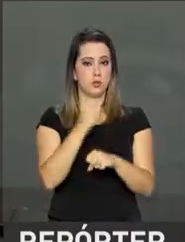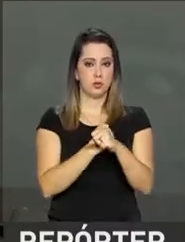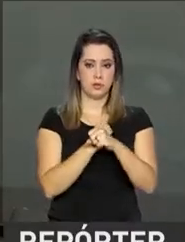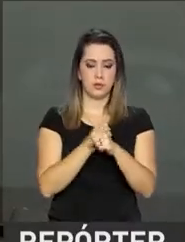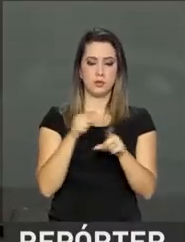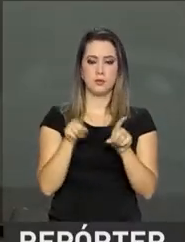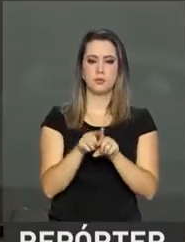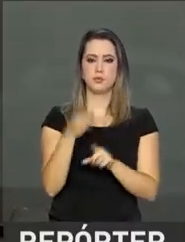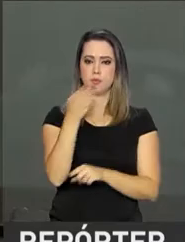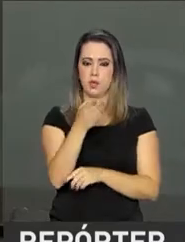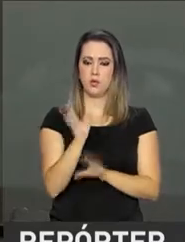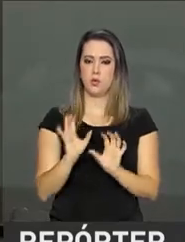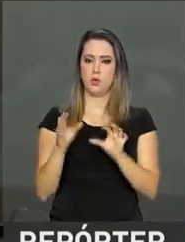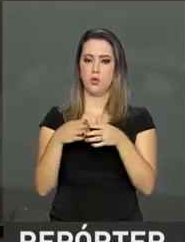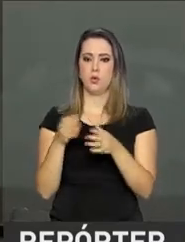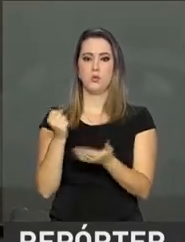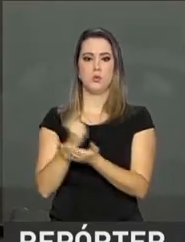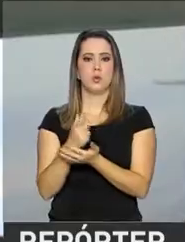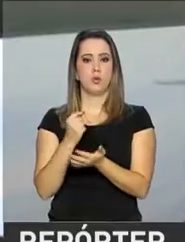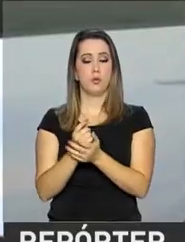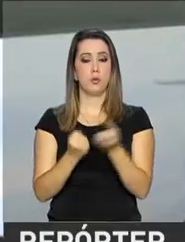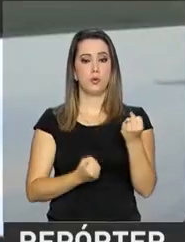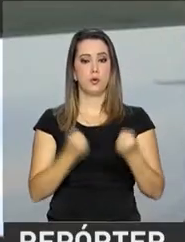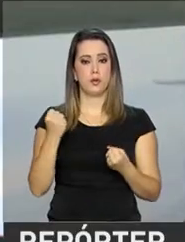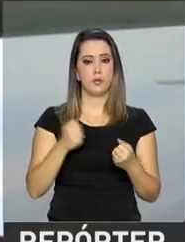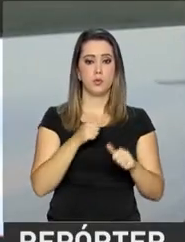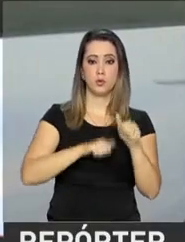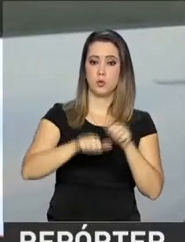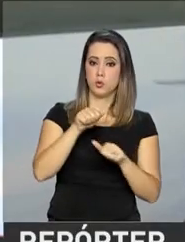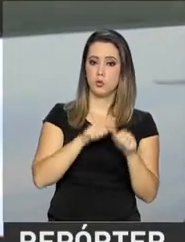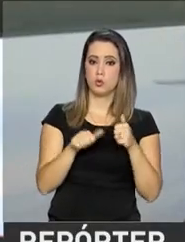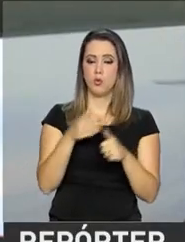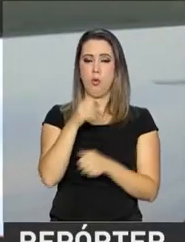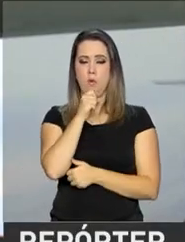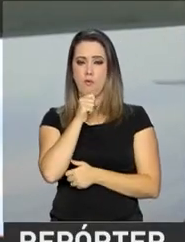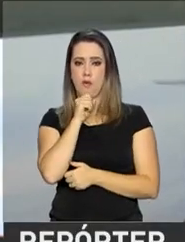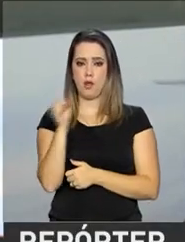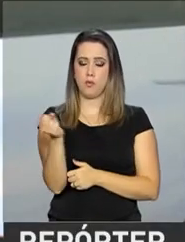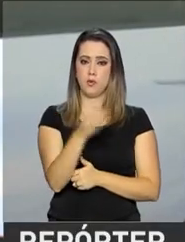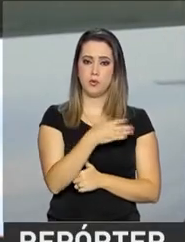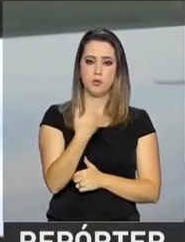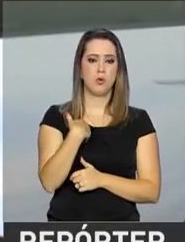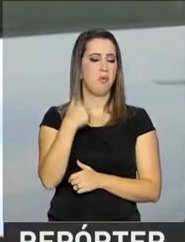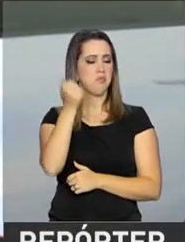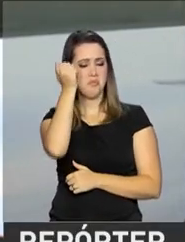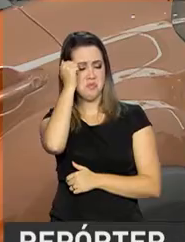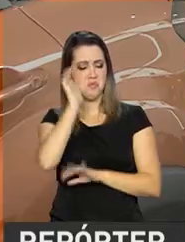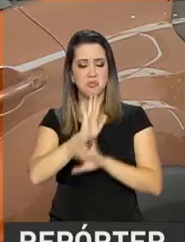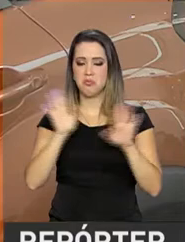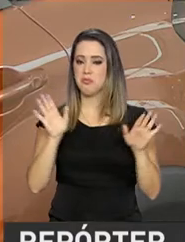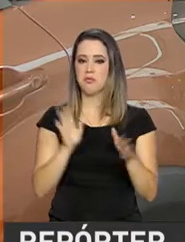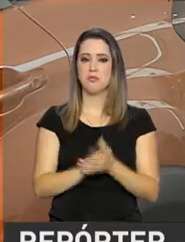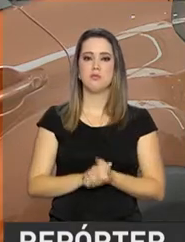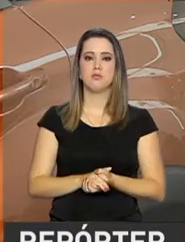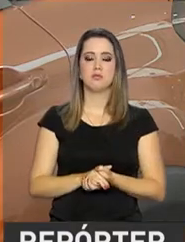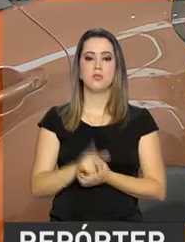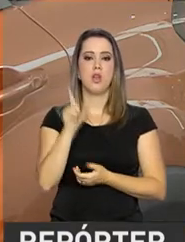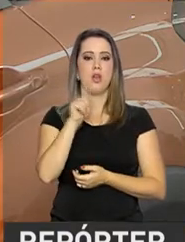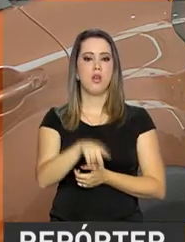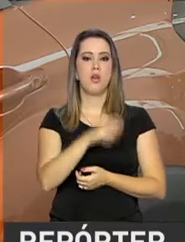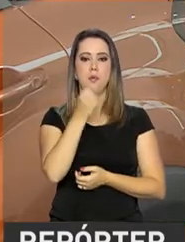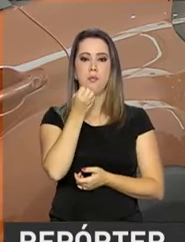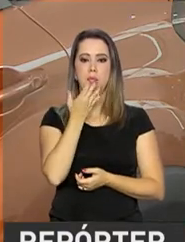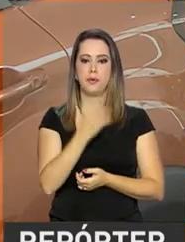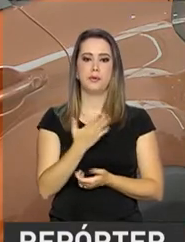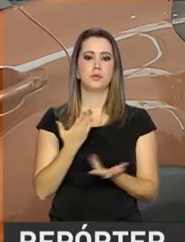parte deste grupo de compradores trocou o veículo antigo por um novo e não se arrepende muito bom